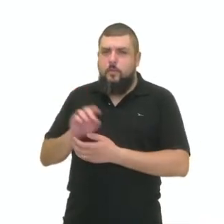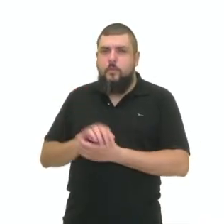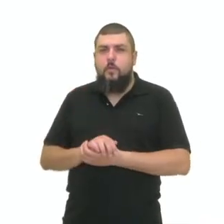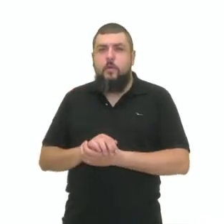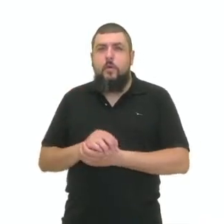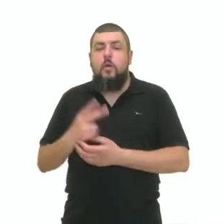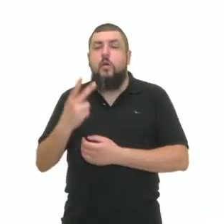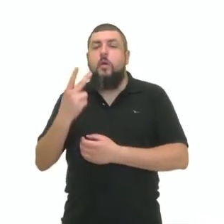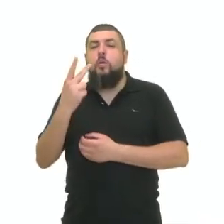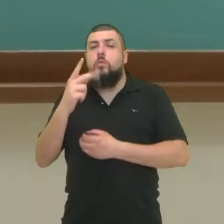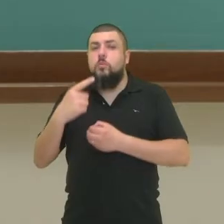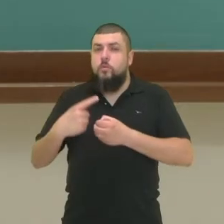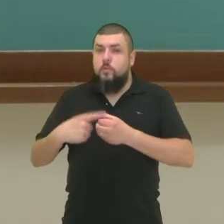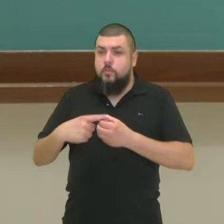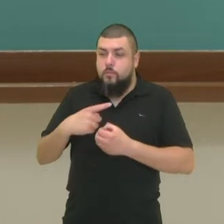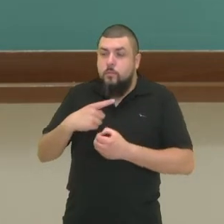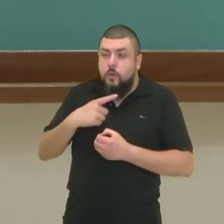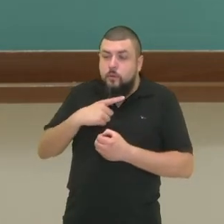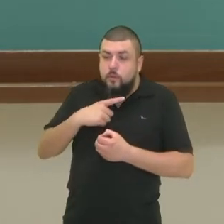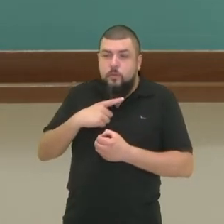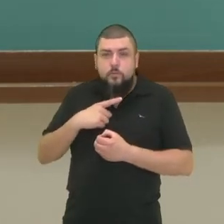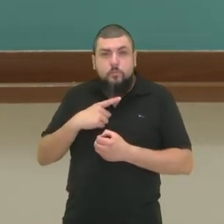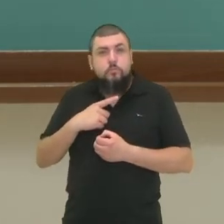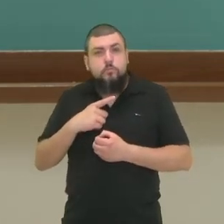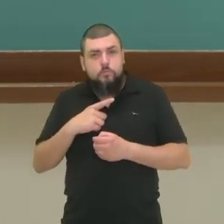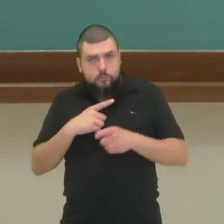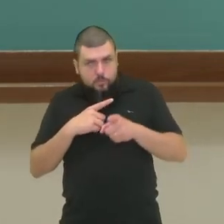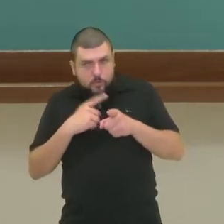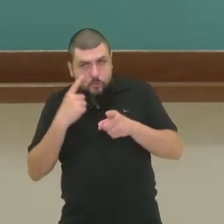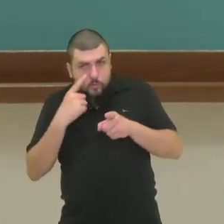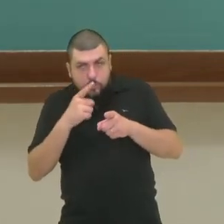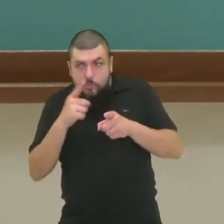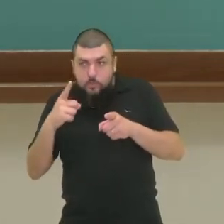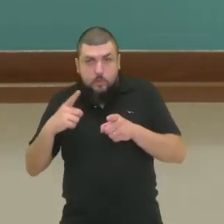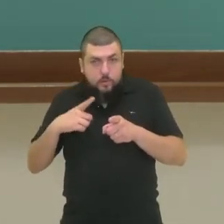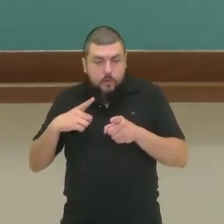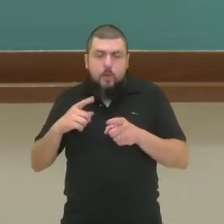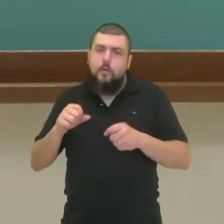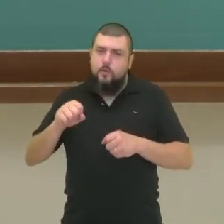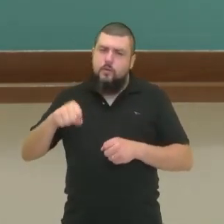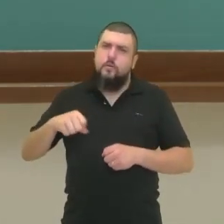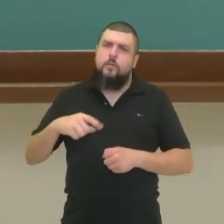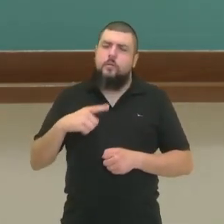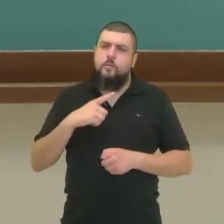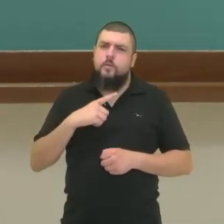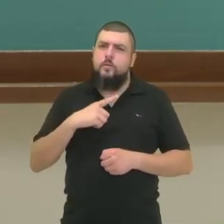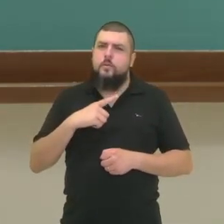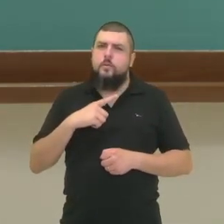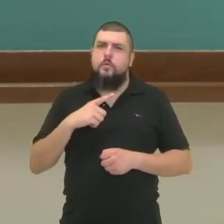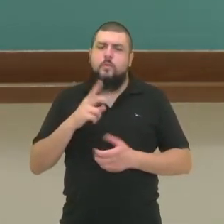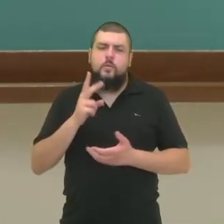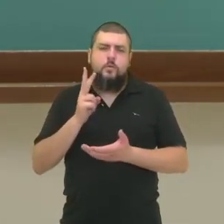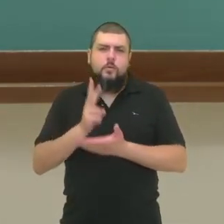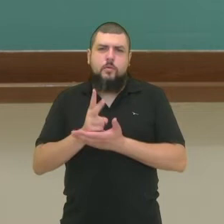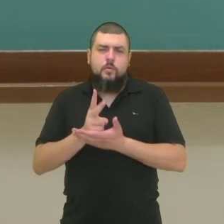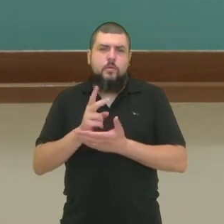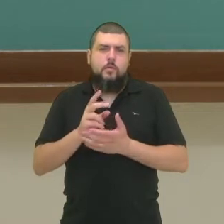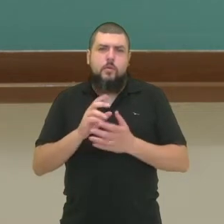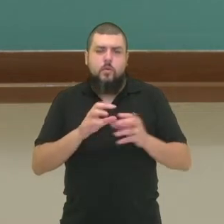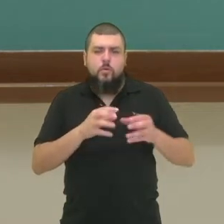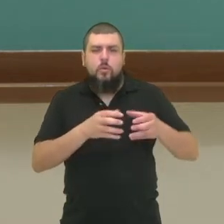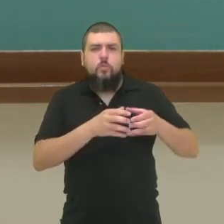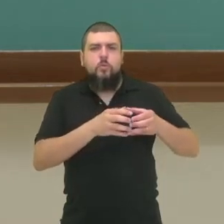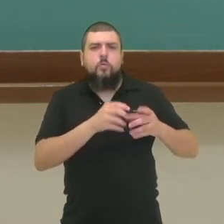esse tipo de iniciativa, verificou se tem? Claro que tem, né? Sempre tem uma ação social, né,